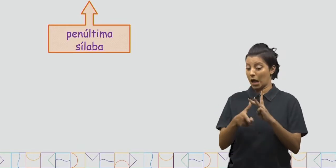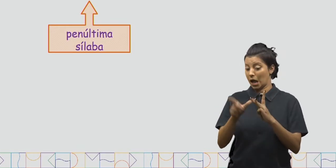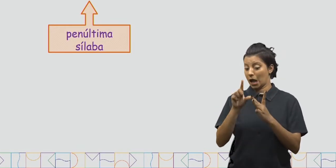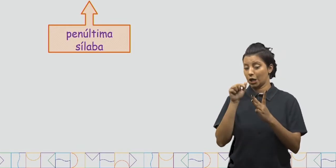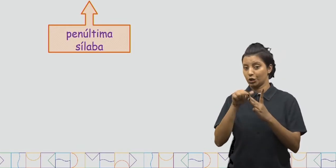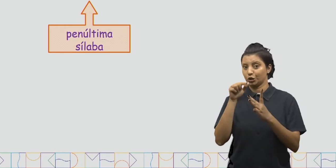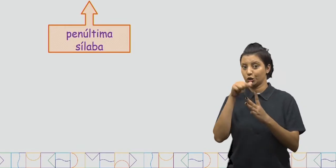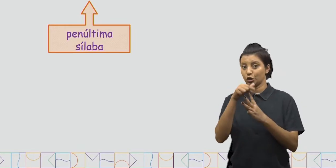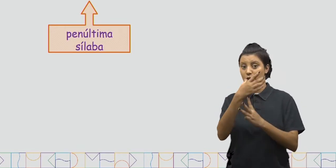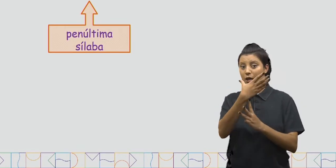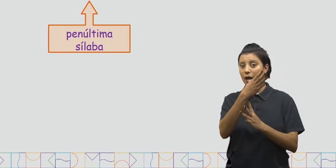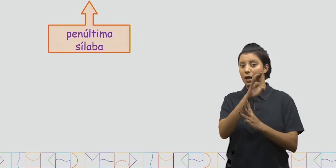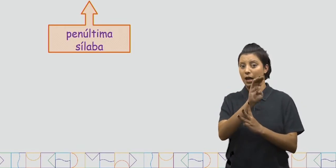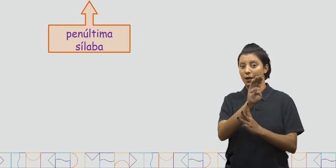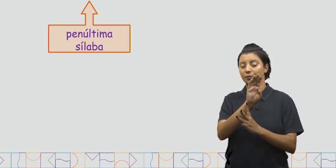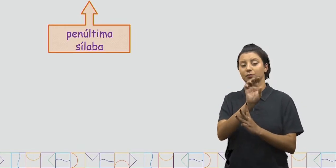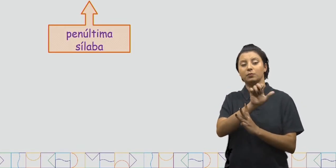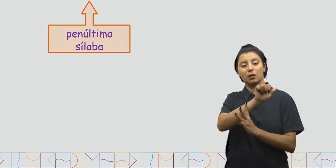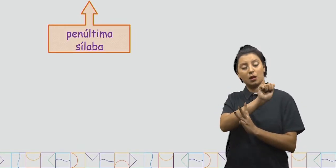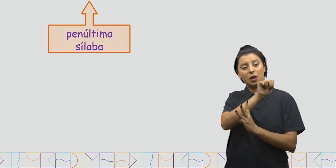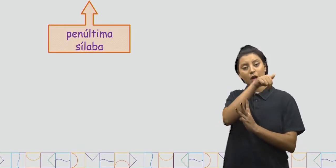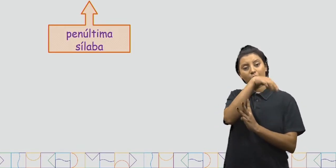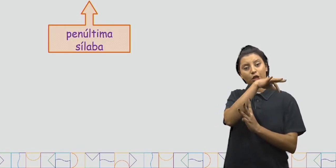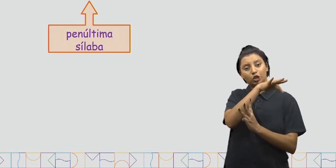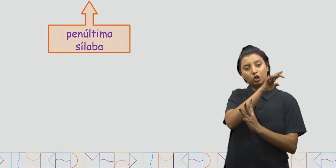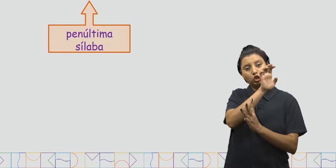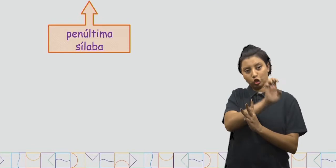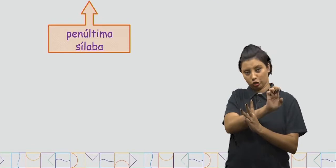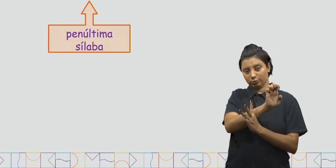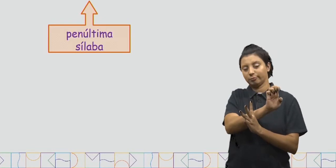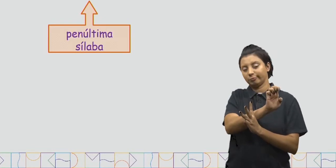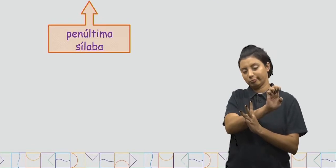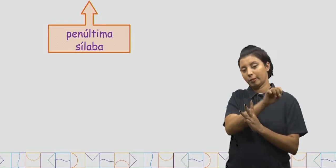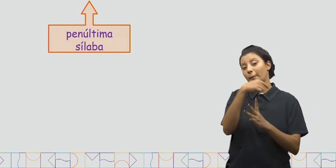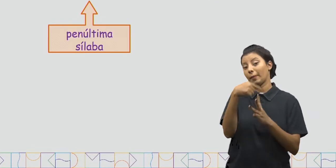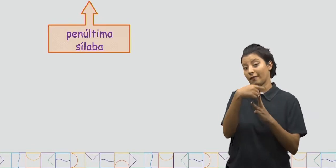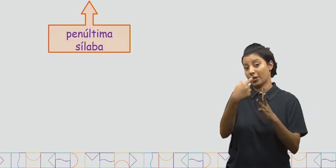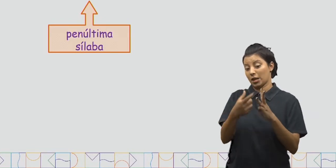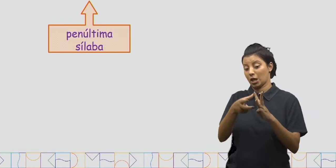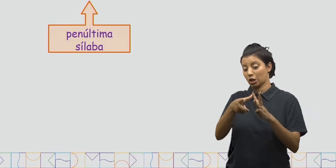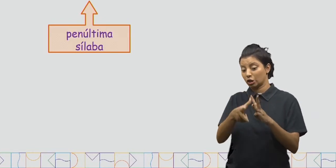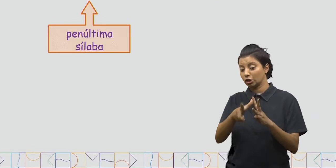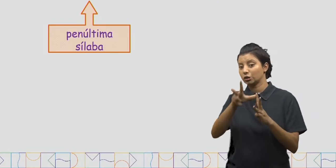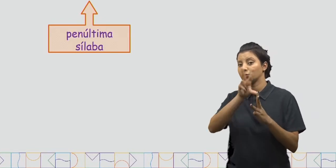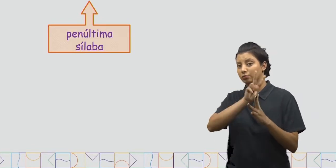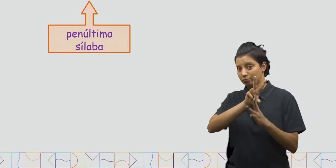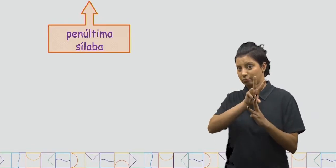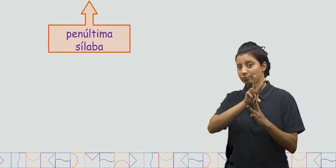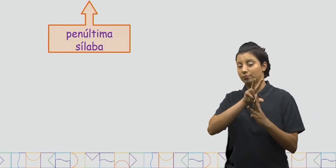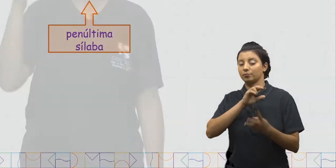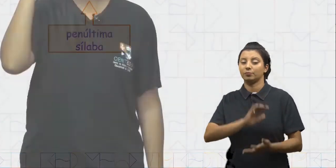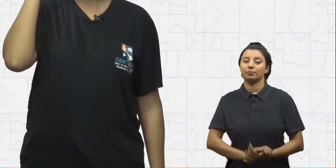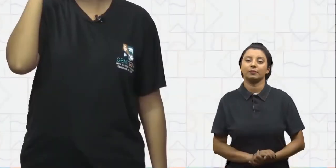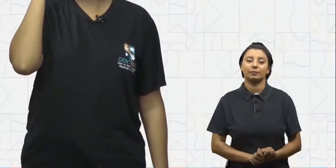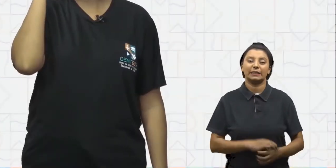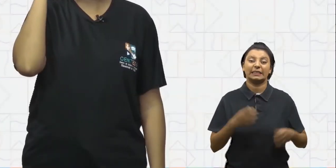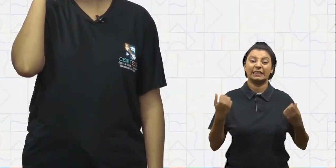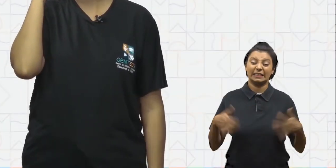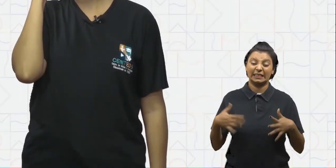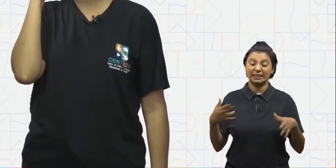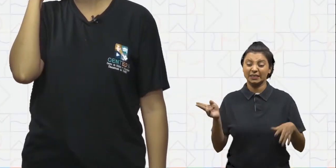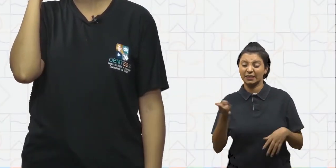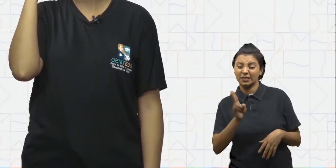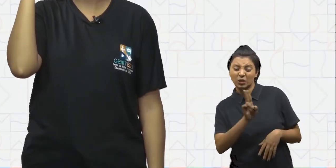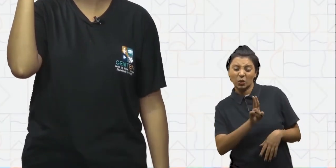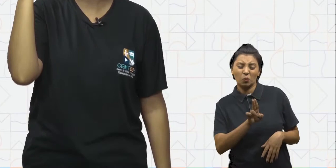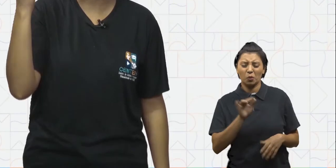A sílaba k está na posição antepenúltima sílaba, pois ela vem antes da penúltima sílaba. Esses